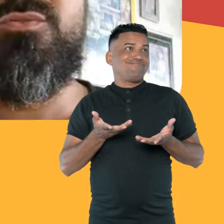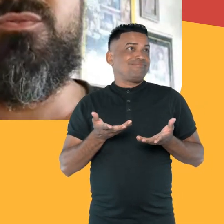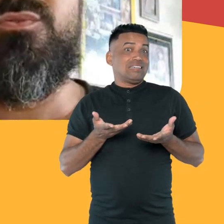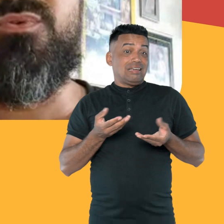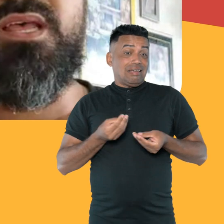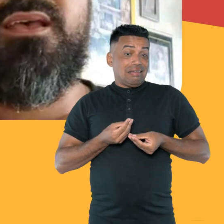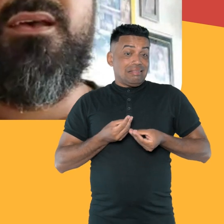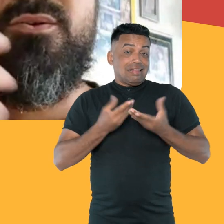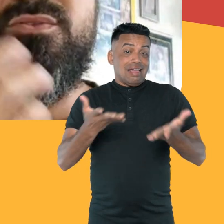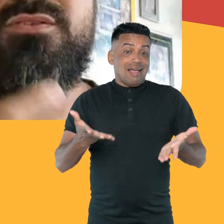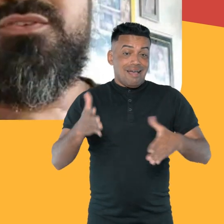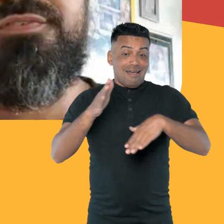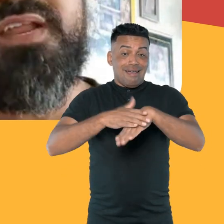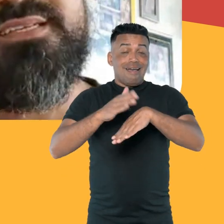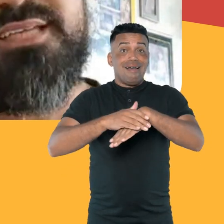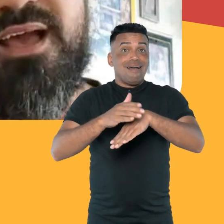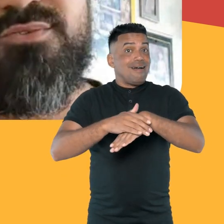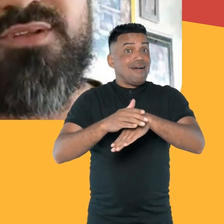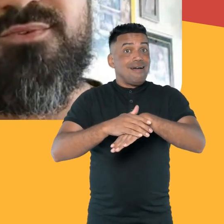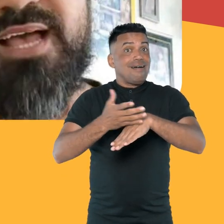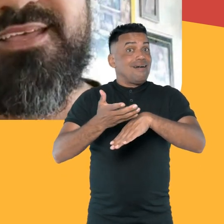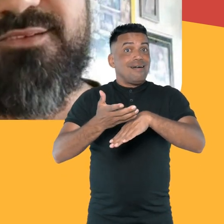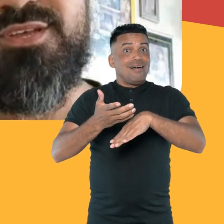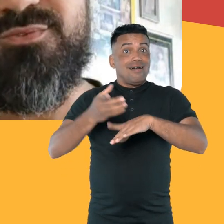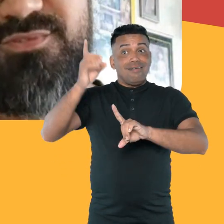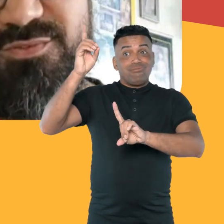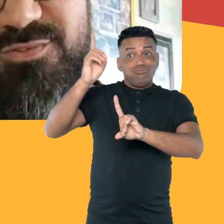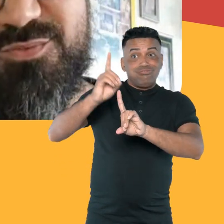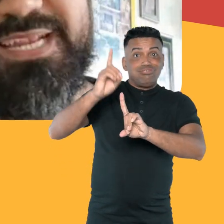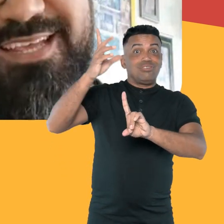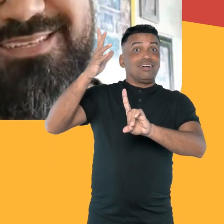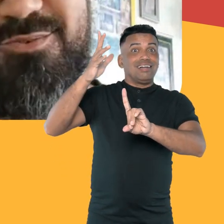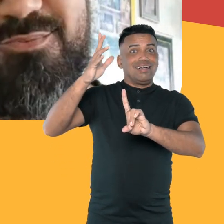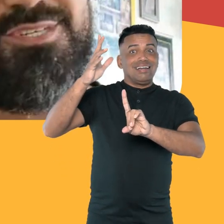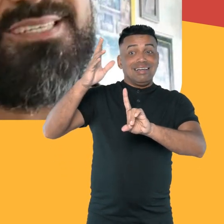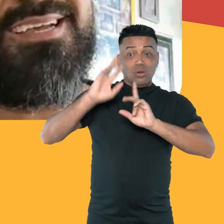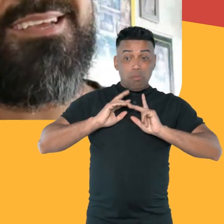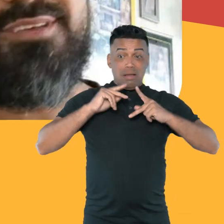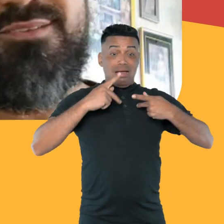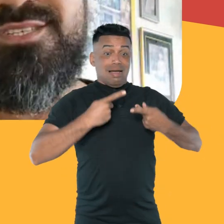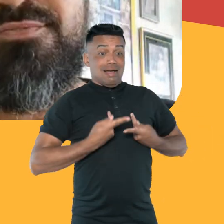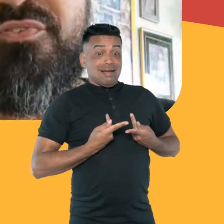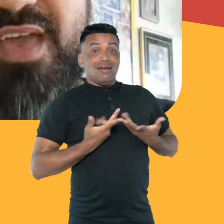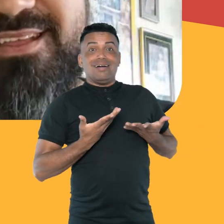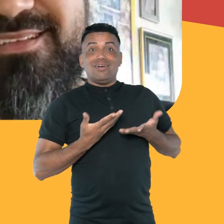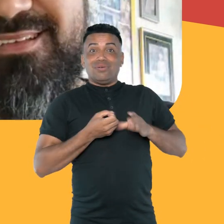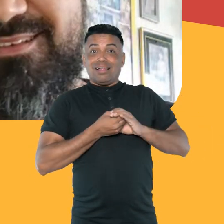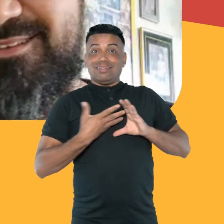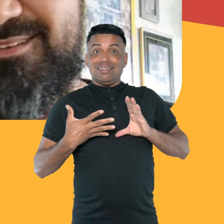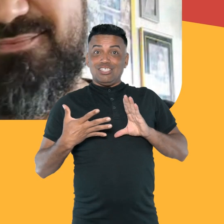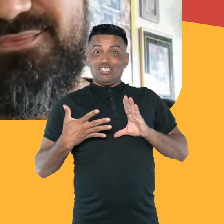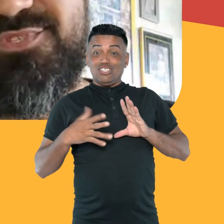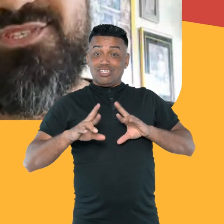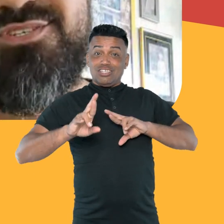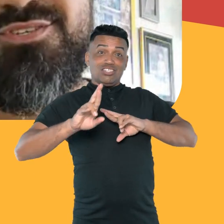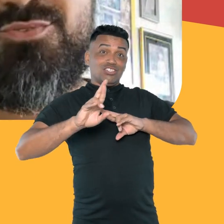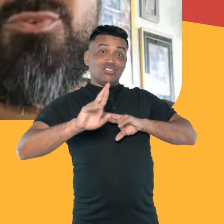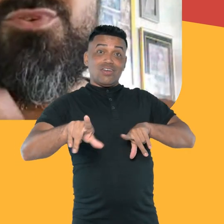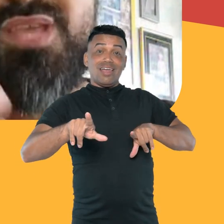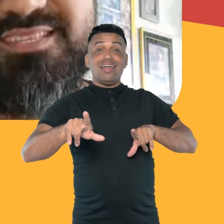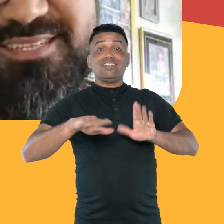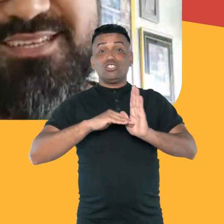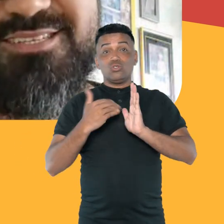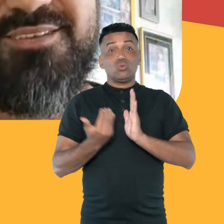entregar o nosso diferencial, né? Aquilo que nos humaniza, como eu disse, aquilo que nos difere